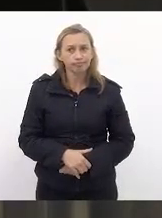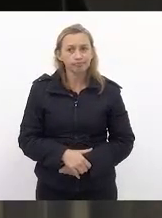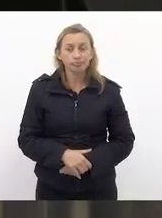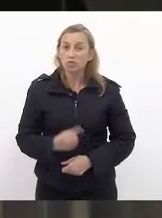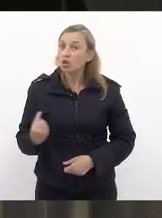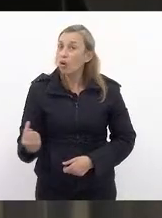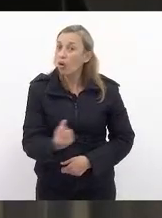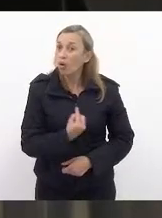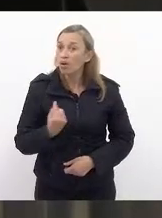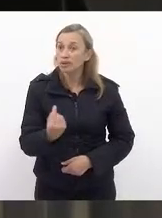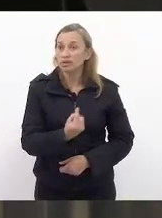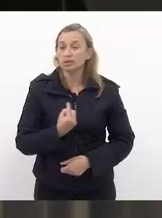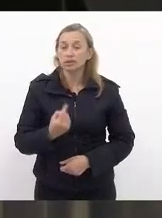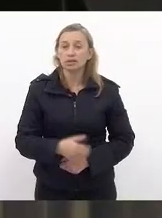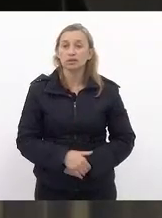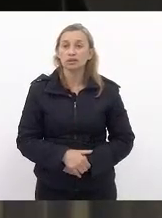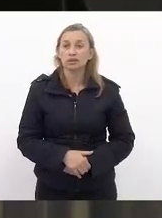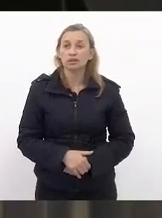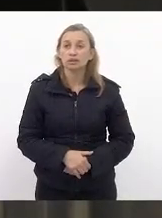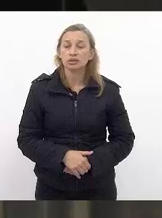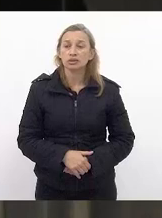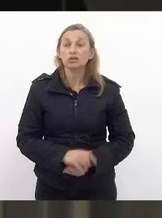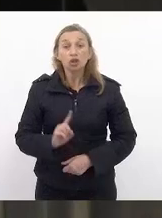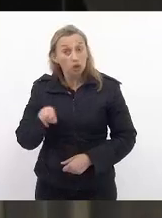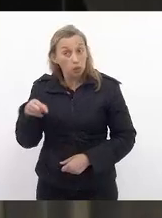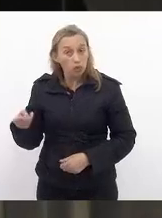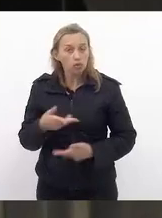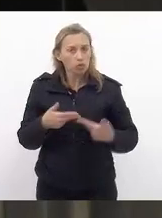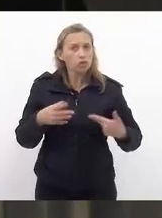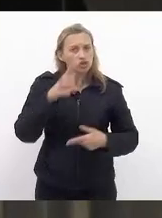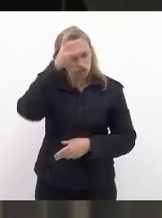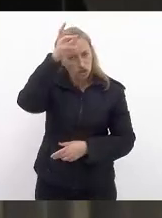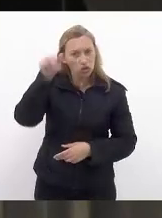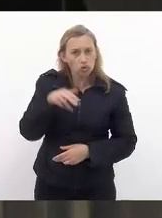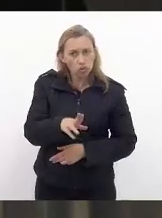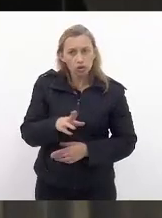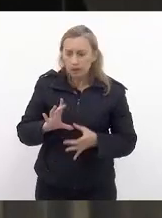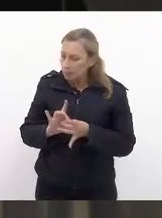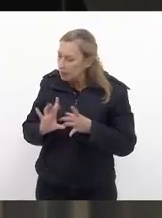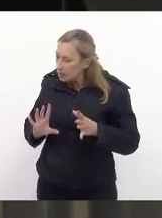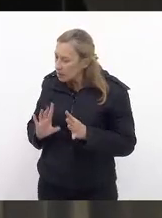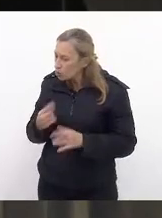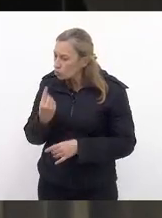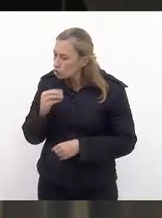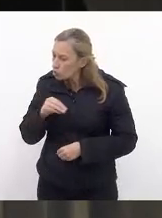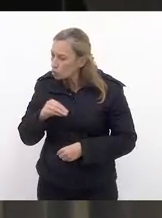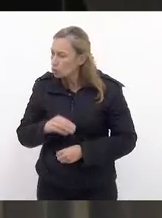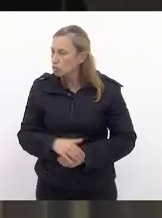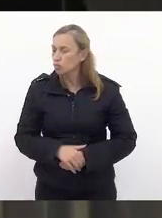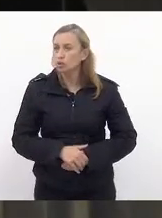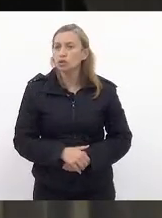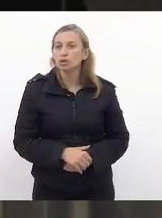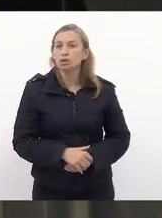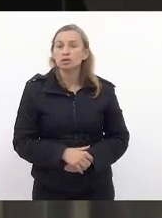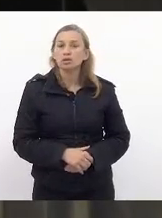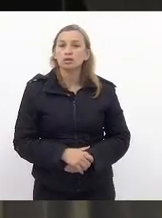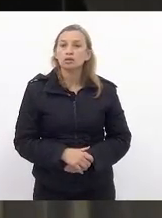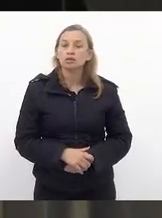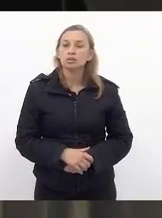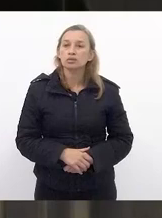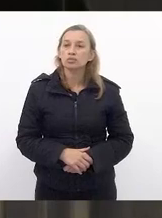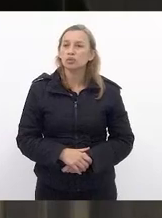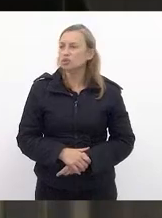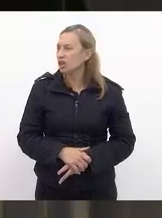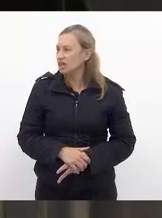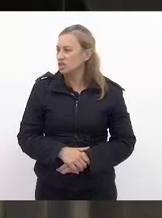nós Olhem e outra coisa Tia Jô um minuto só todo este